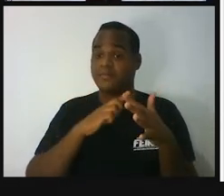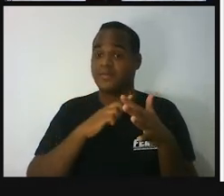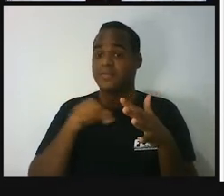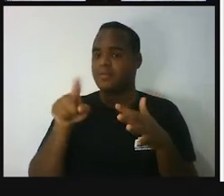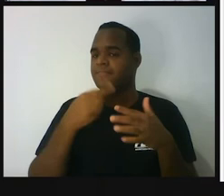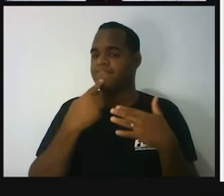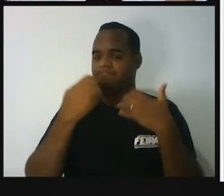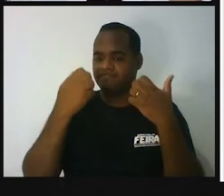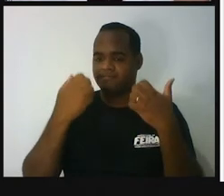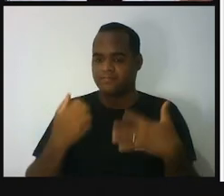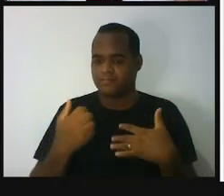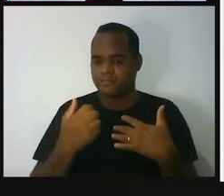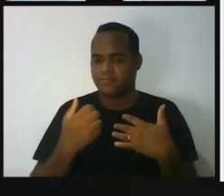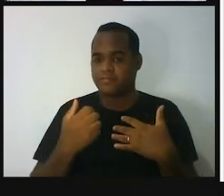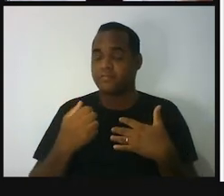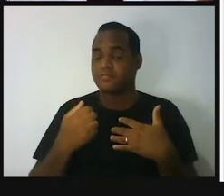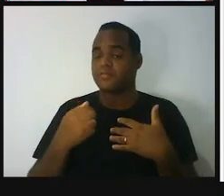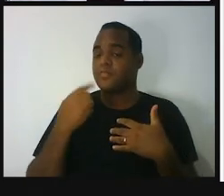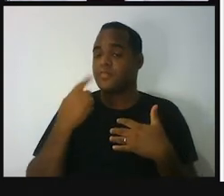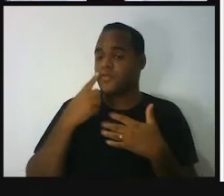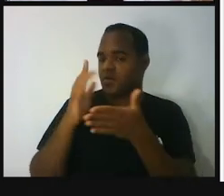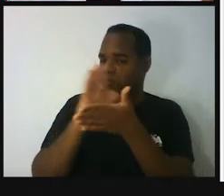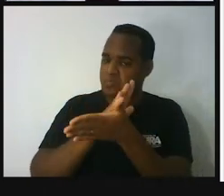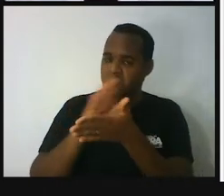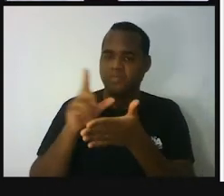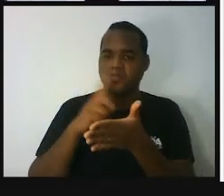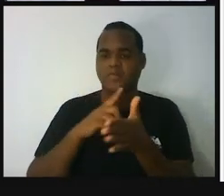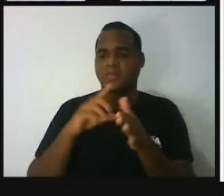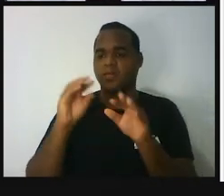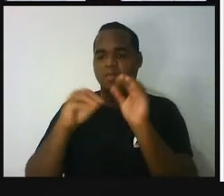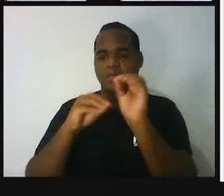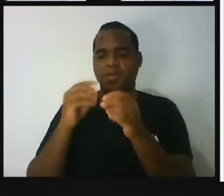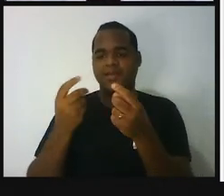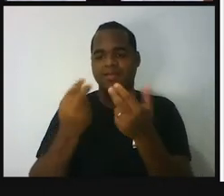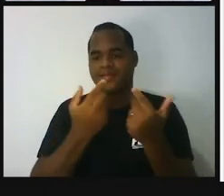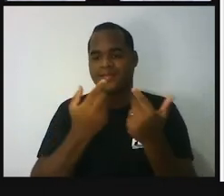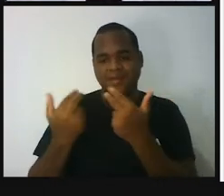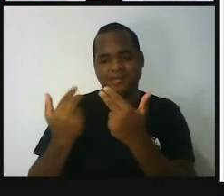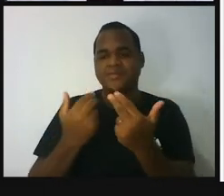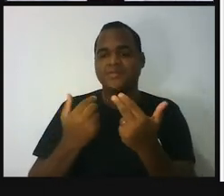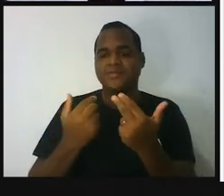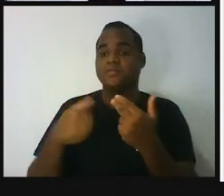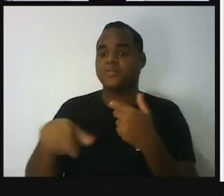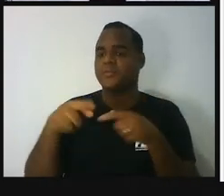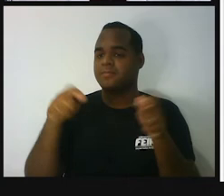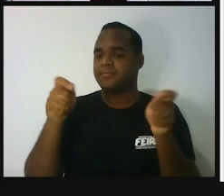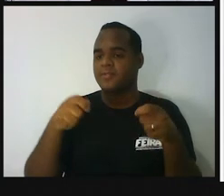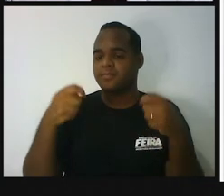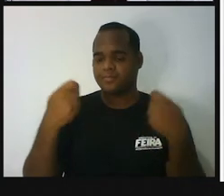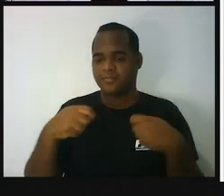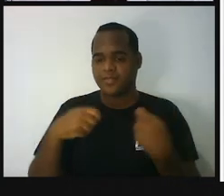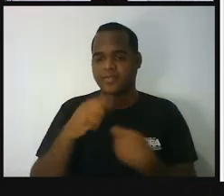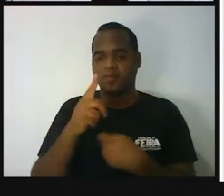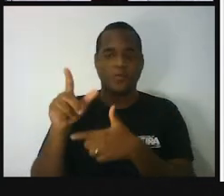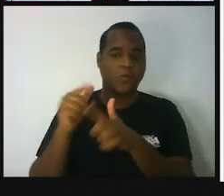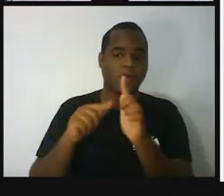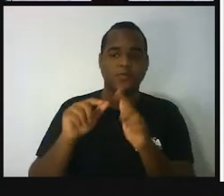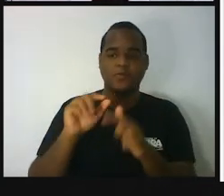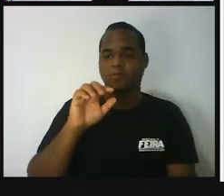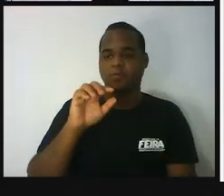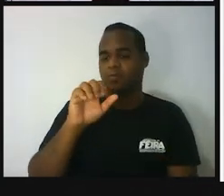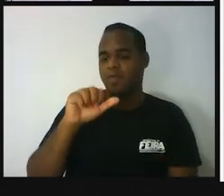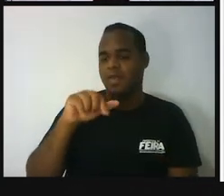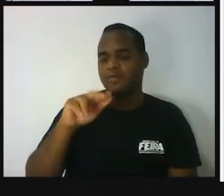gente verificou que as medidas dos lados é igual, são iguais. Agora a gente precisa medir os